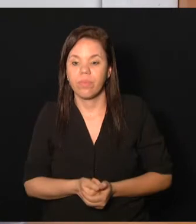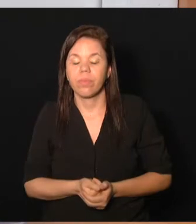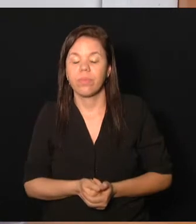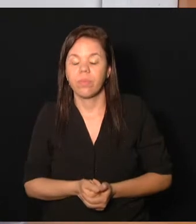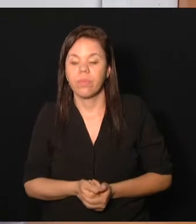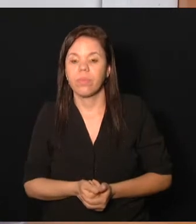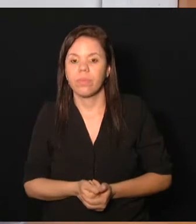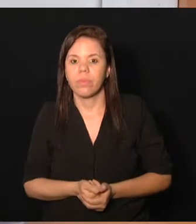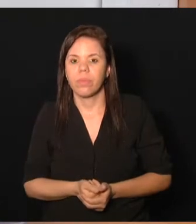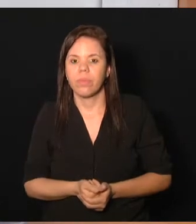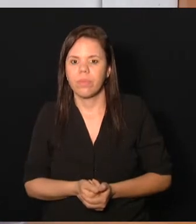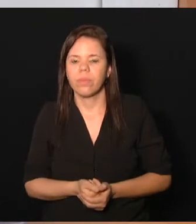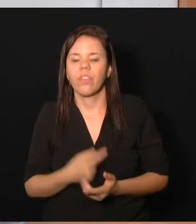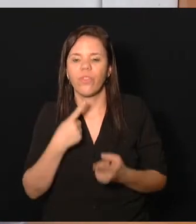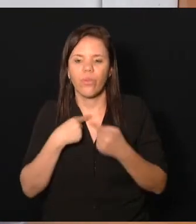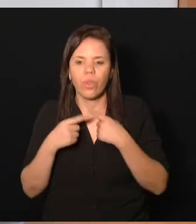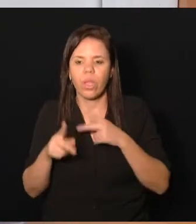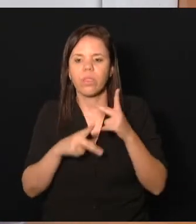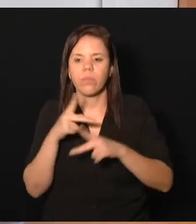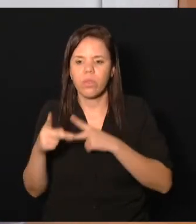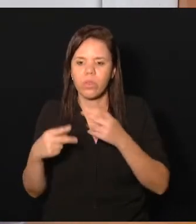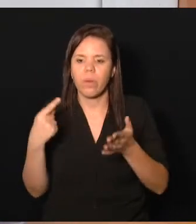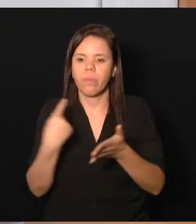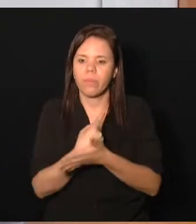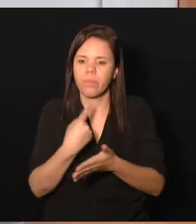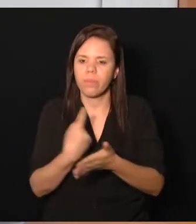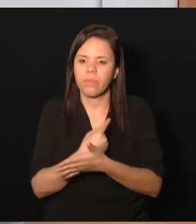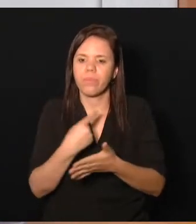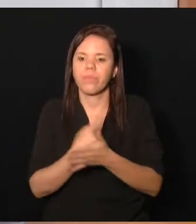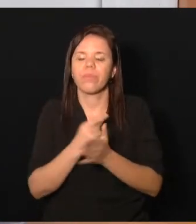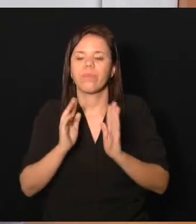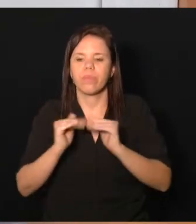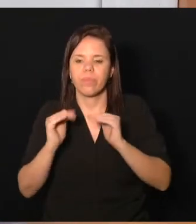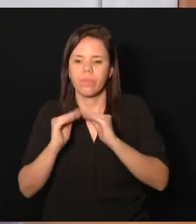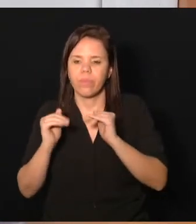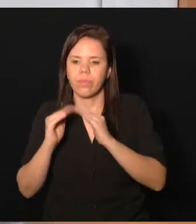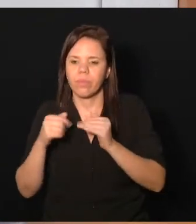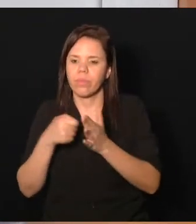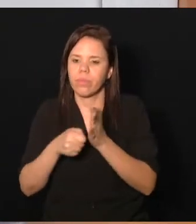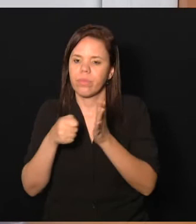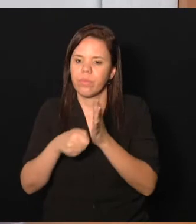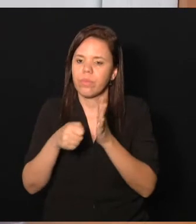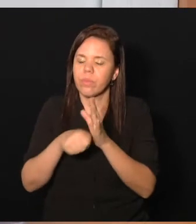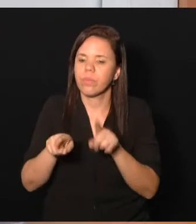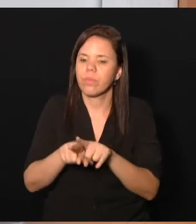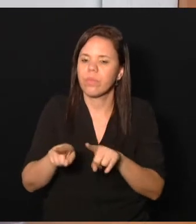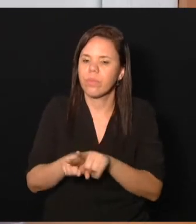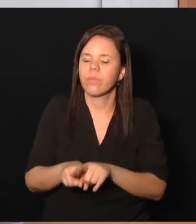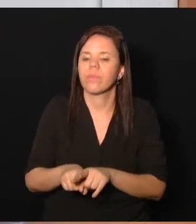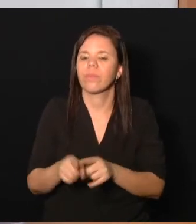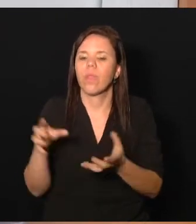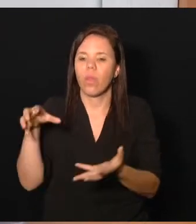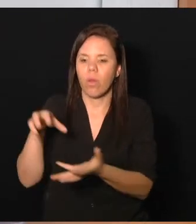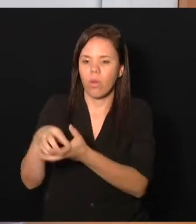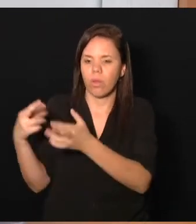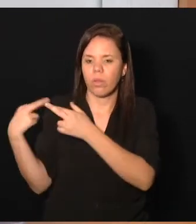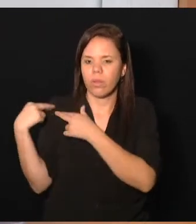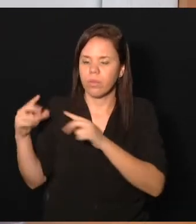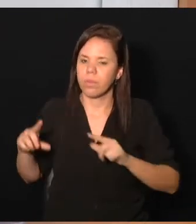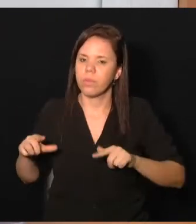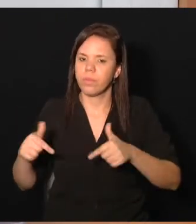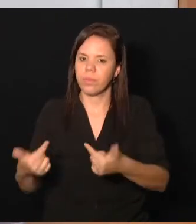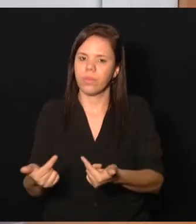essas vontades populares para mobilizar, junto com os órgãos responsáveis, a sua